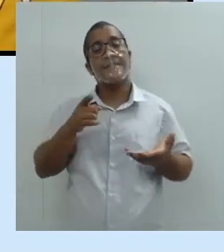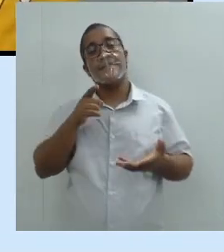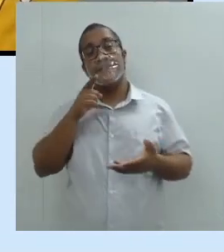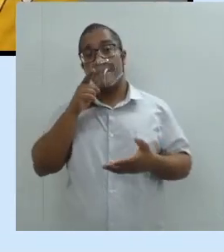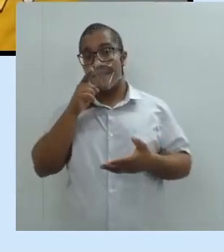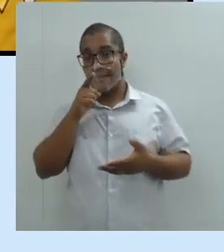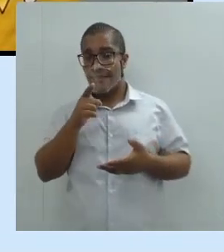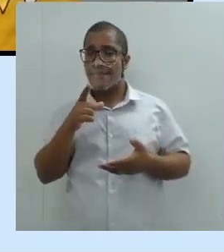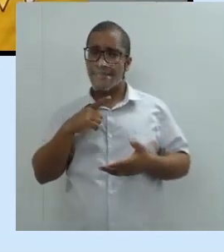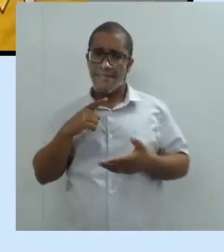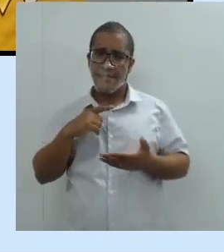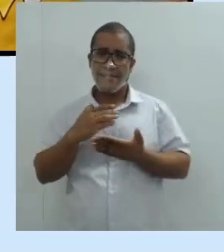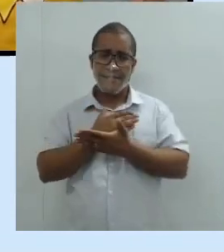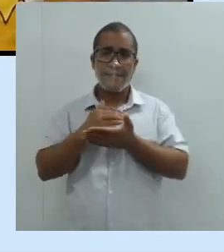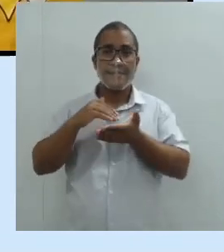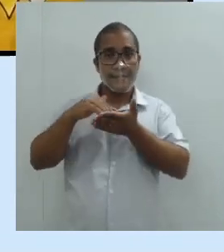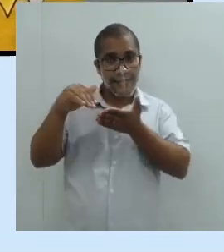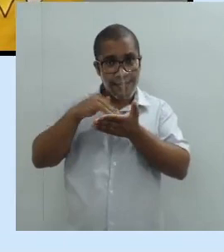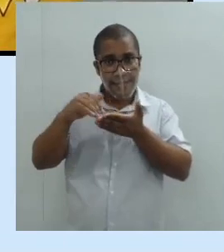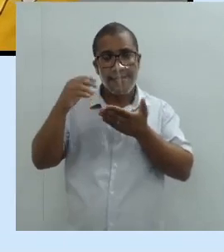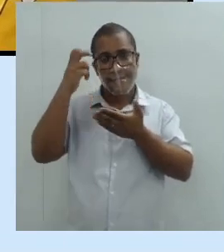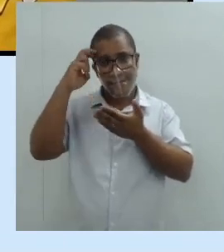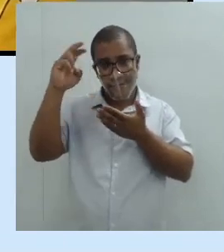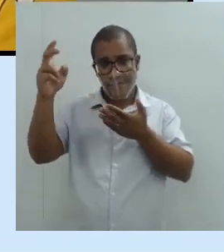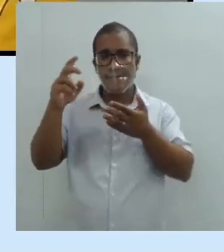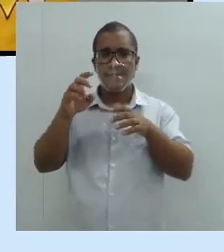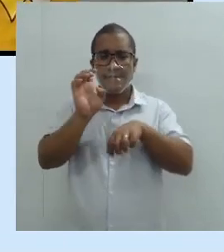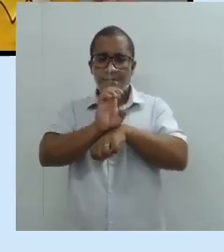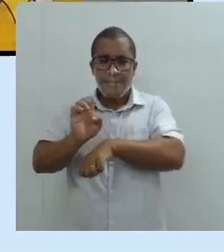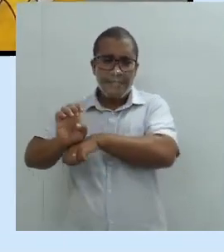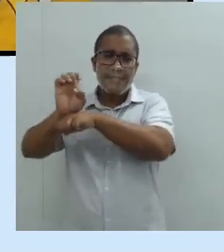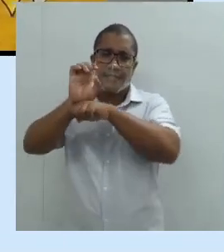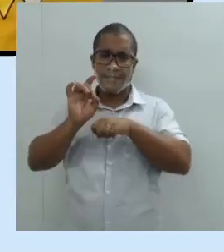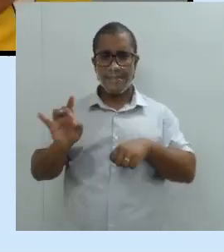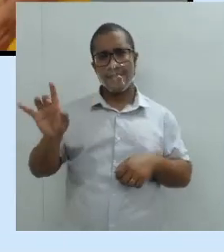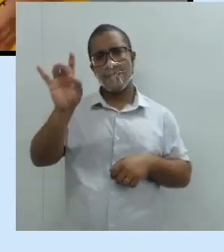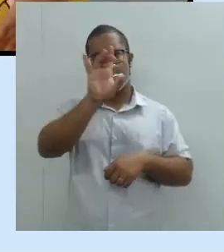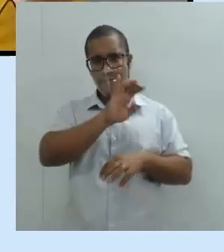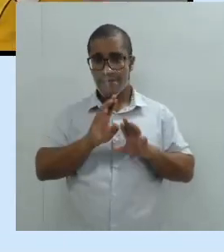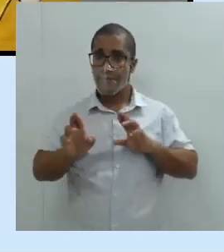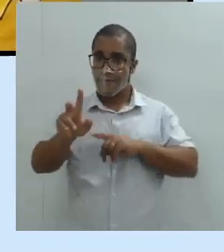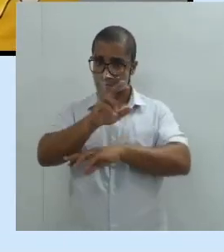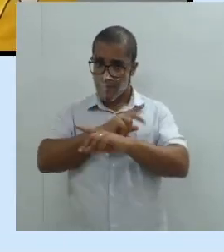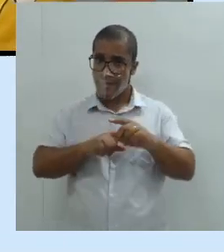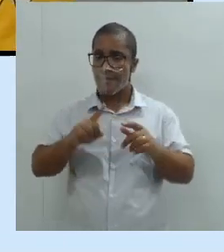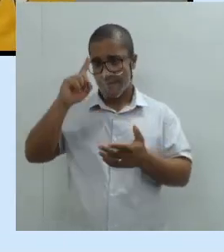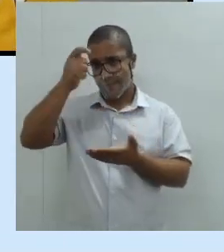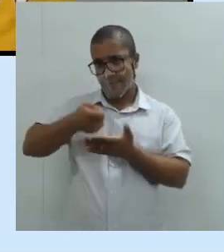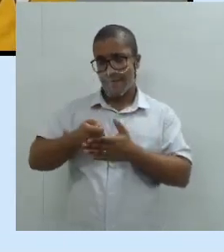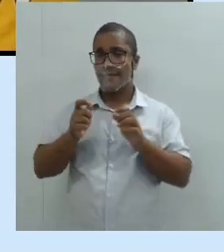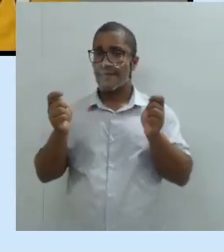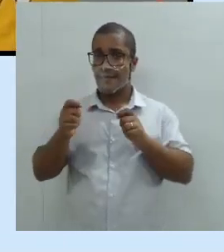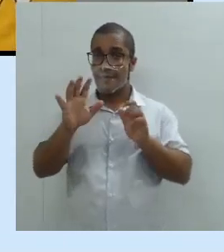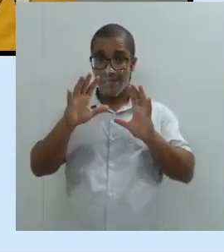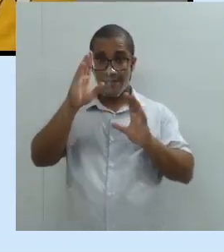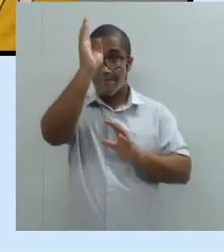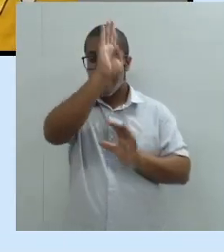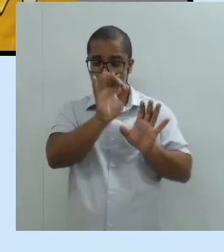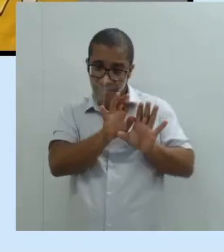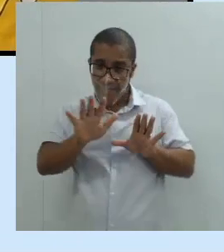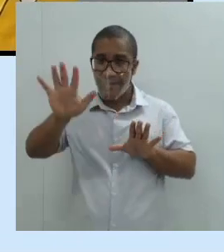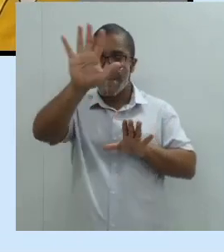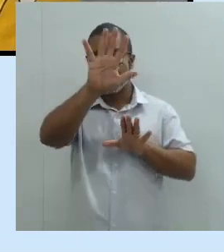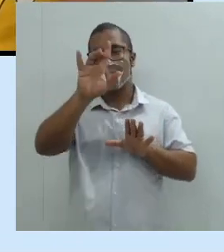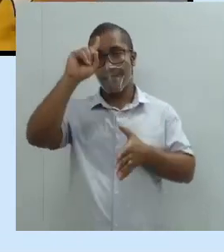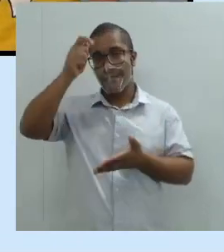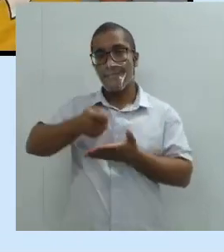tem as nossas secretarias de cultura, cada estado tem a sua, também pode determinar, mas a nível nacional quem